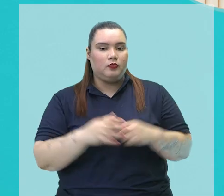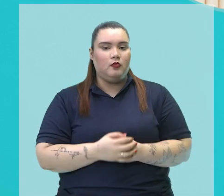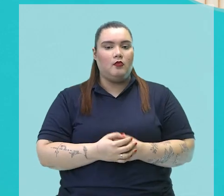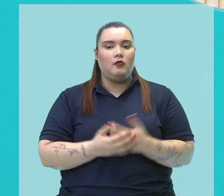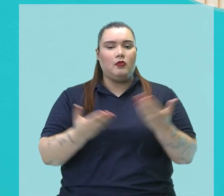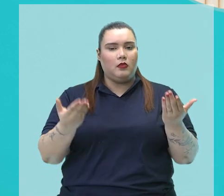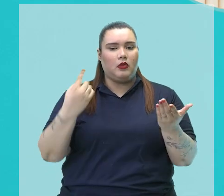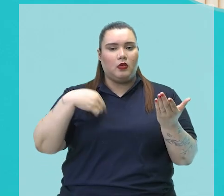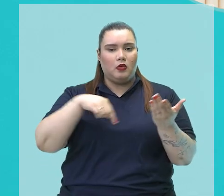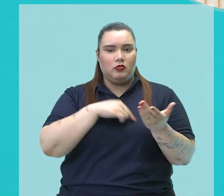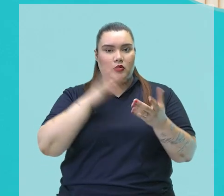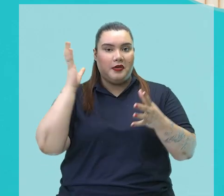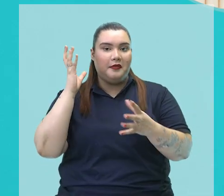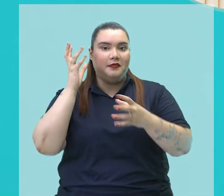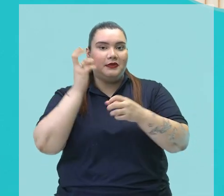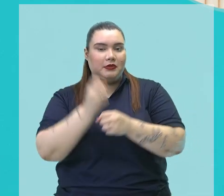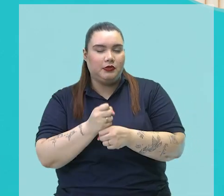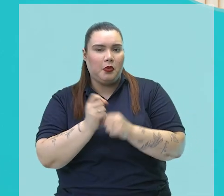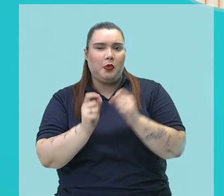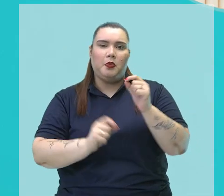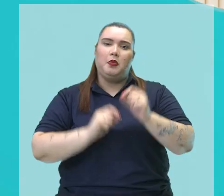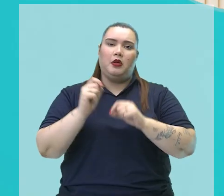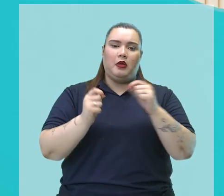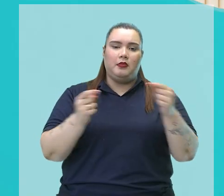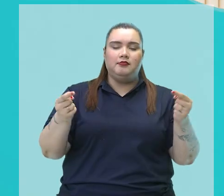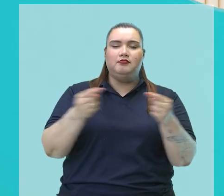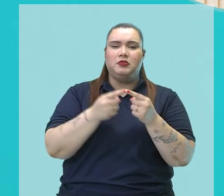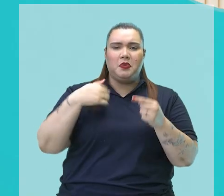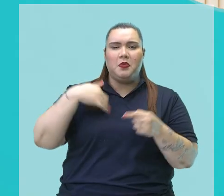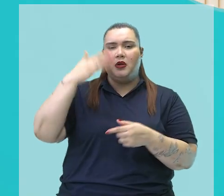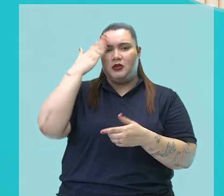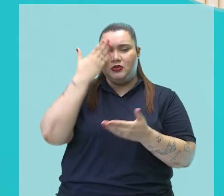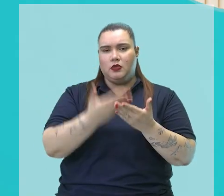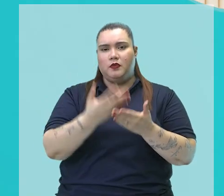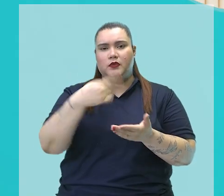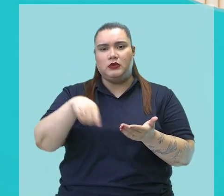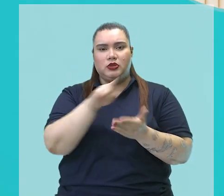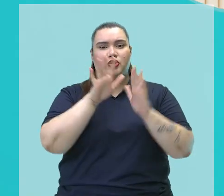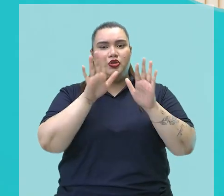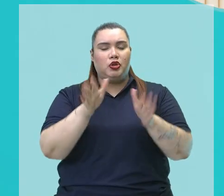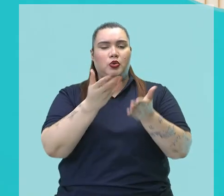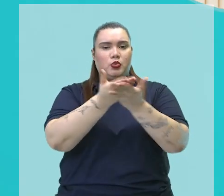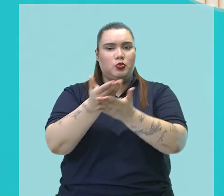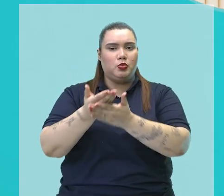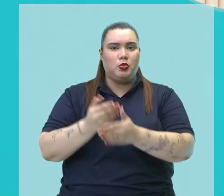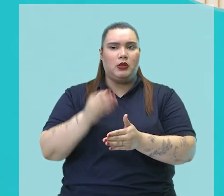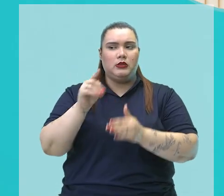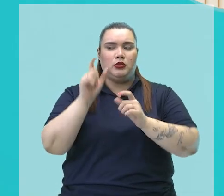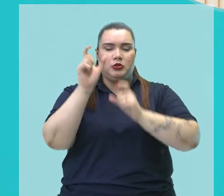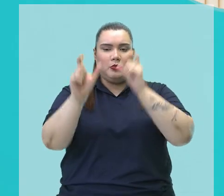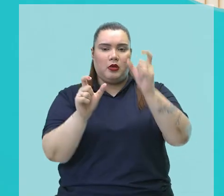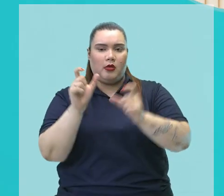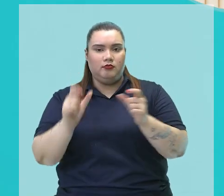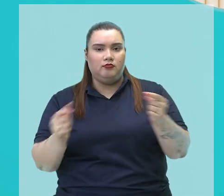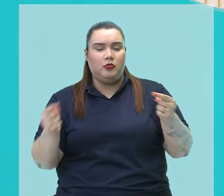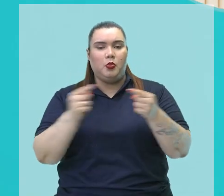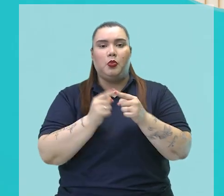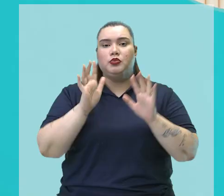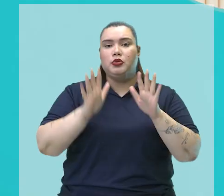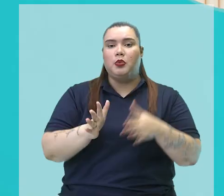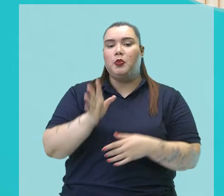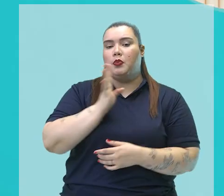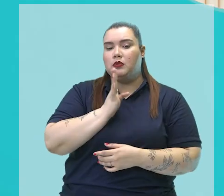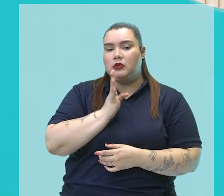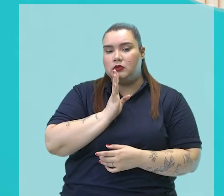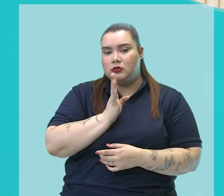vimos aí, gente, na verdade revimos, tenho quase certeza que vocês já viram muito desses vocábulos por aí, são palavras que vocês já conhecem, já